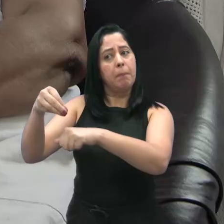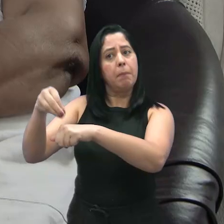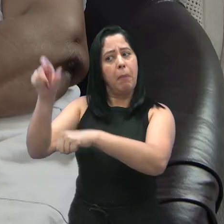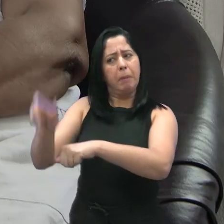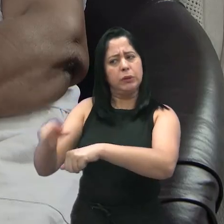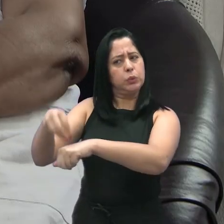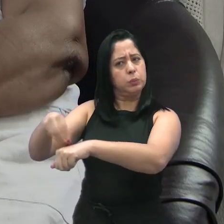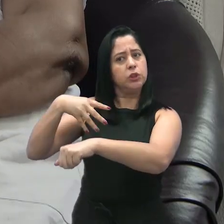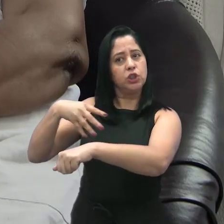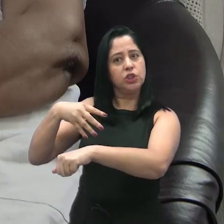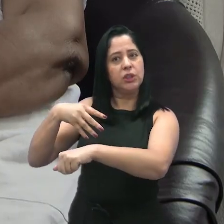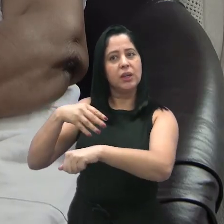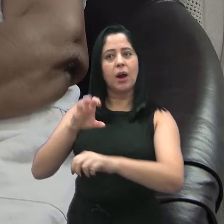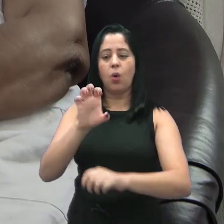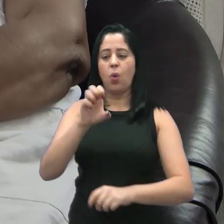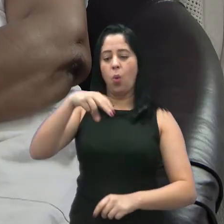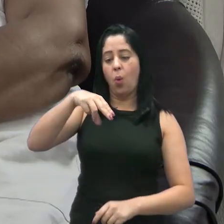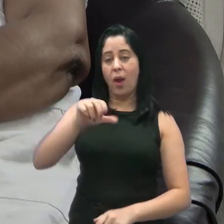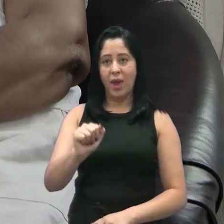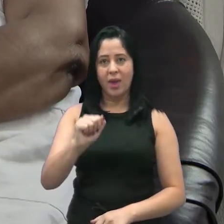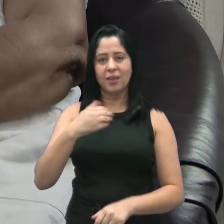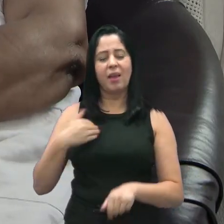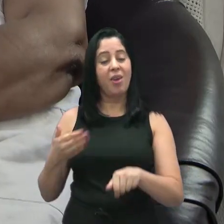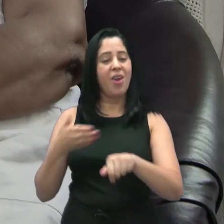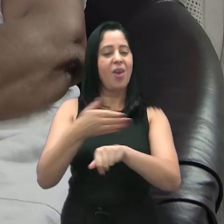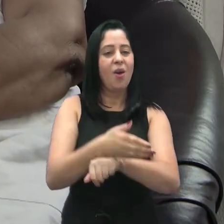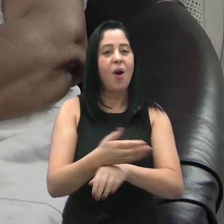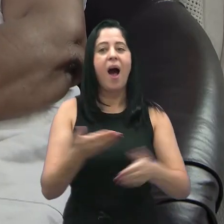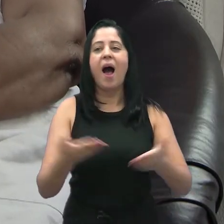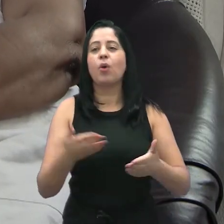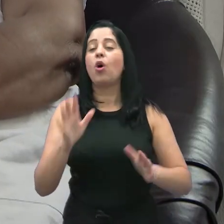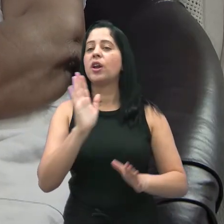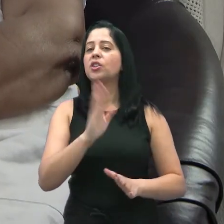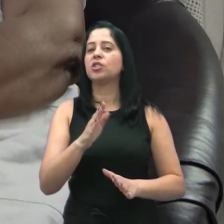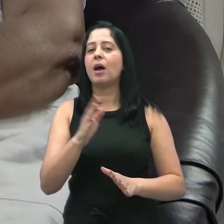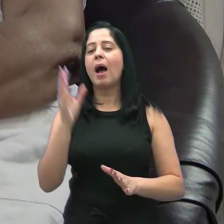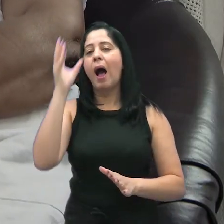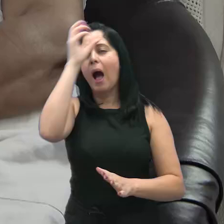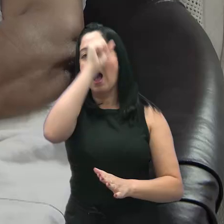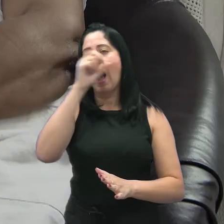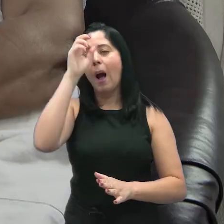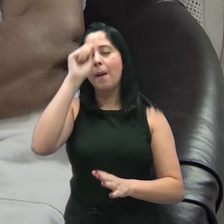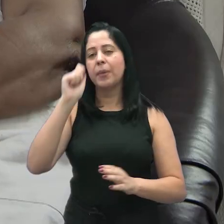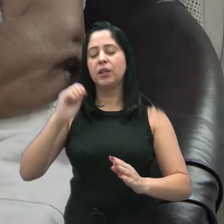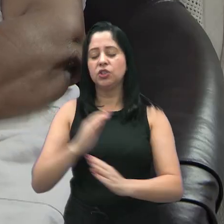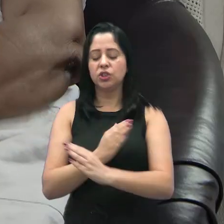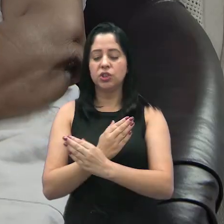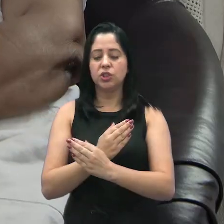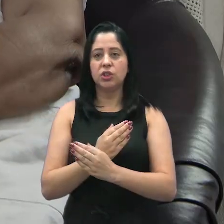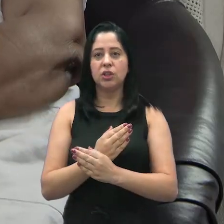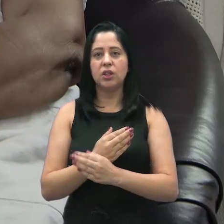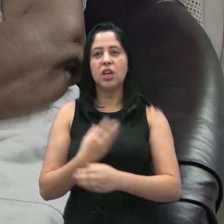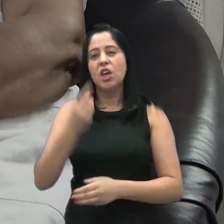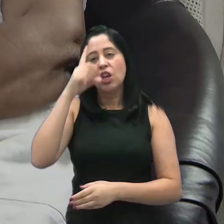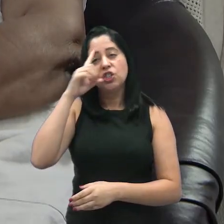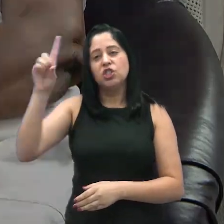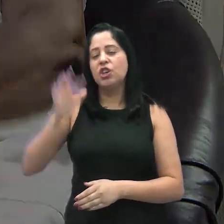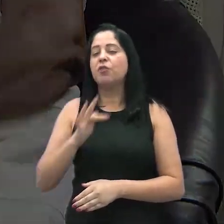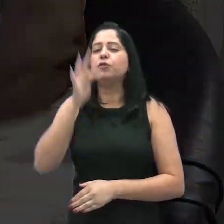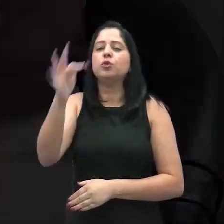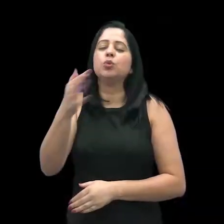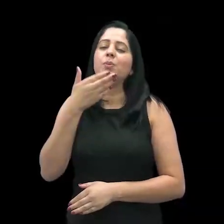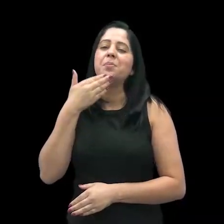bem acolhida e aprendi a trabalhar melhor com o luto, sabendo que dias melhores